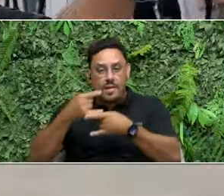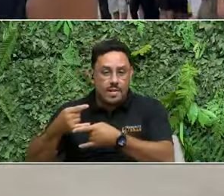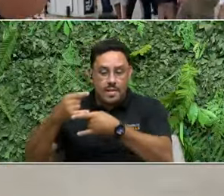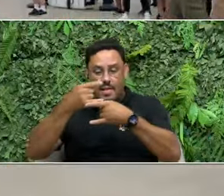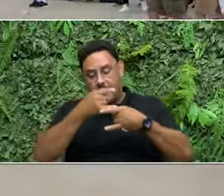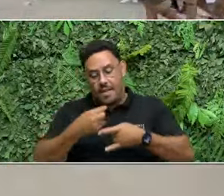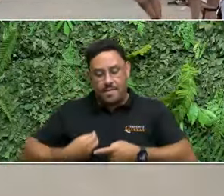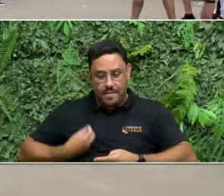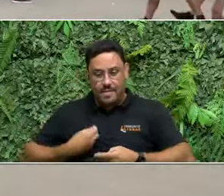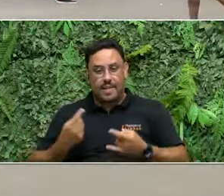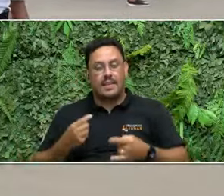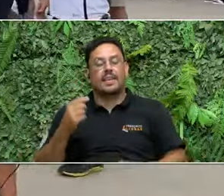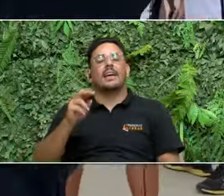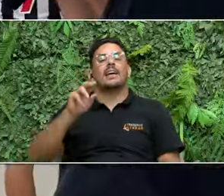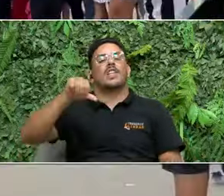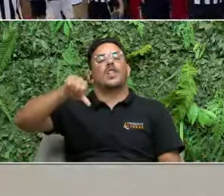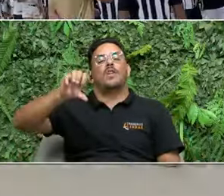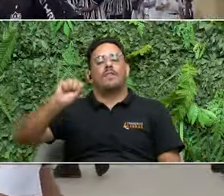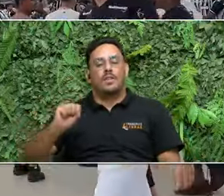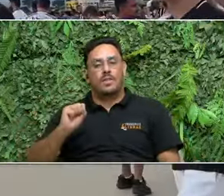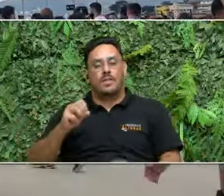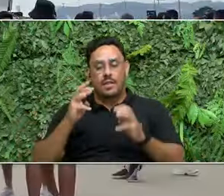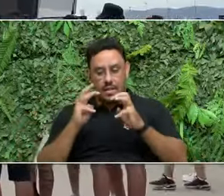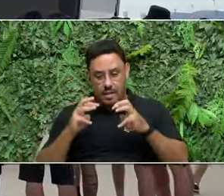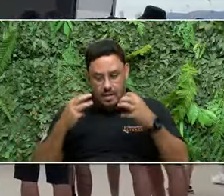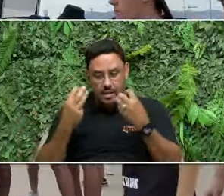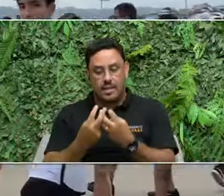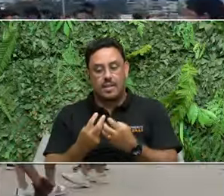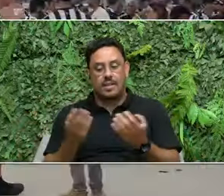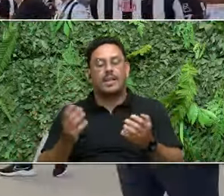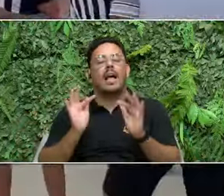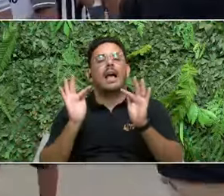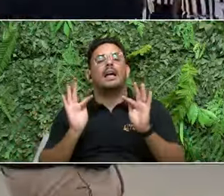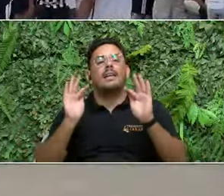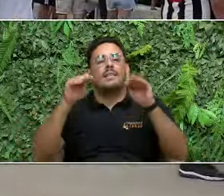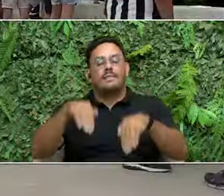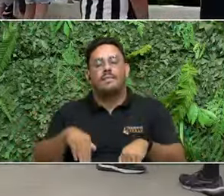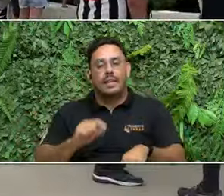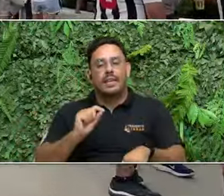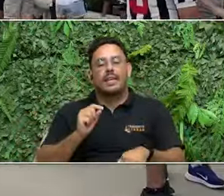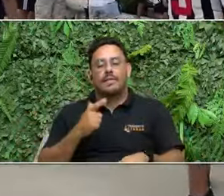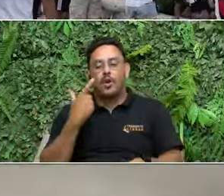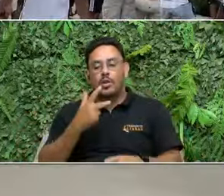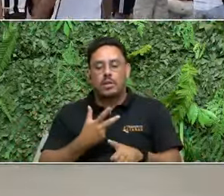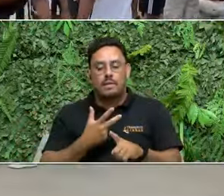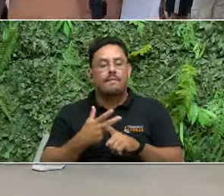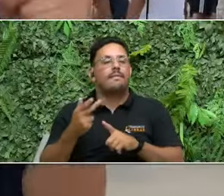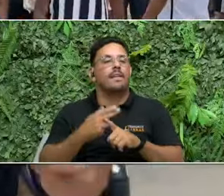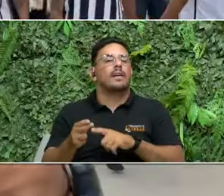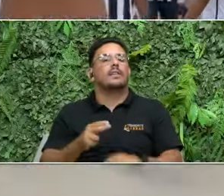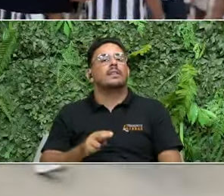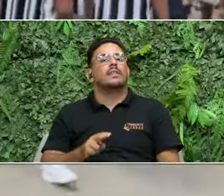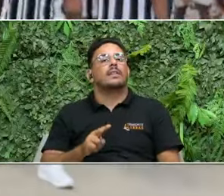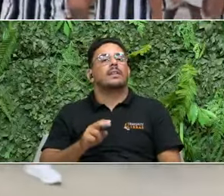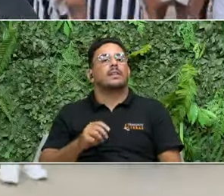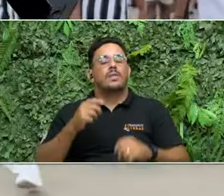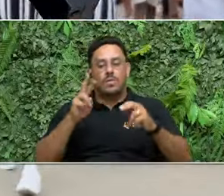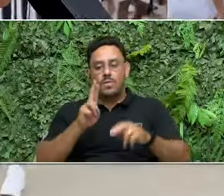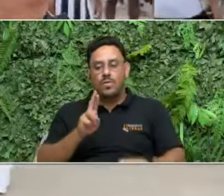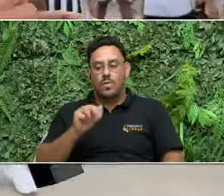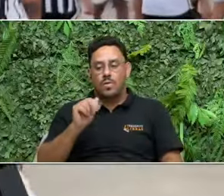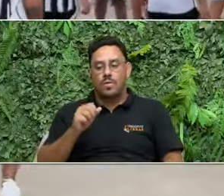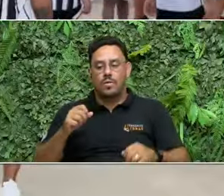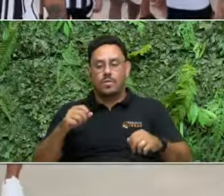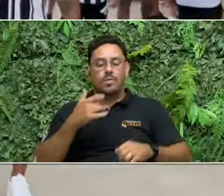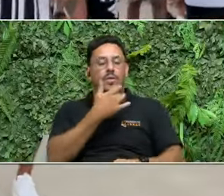98 aqui na arena MRV para a final quem vai conquistar famosa oir eluda é o clube